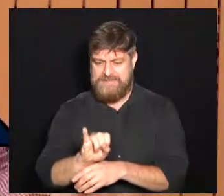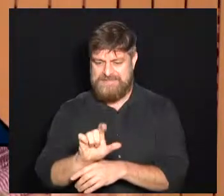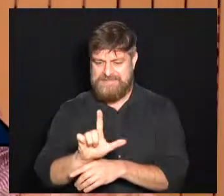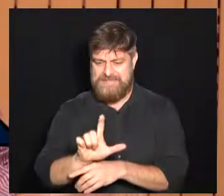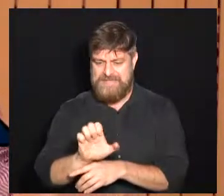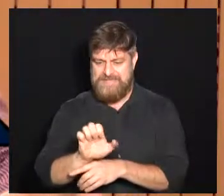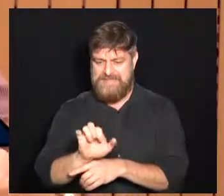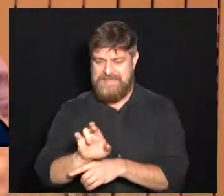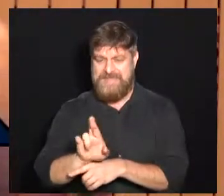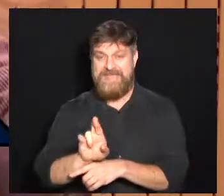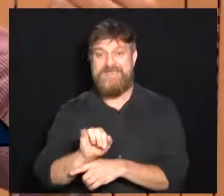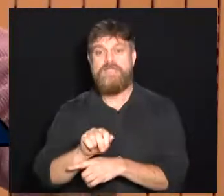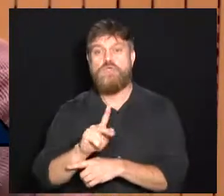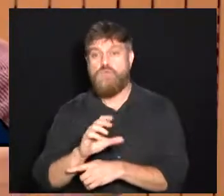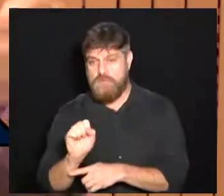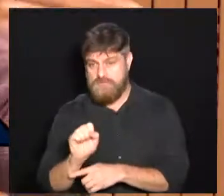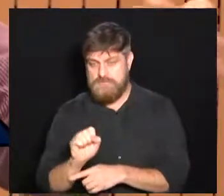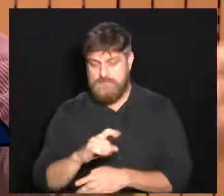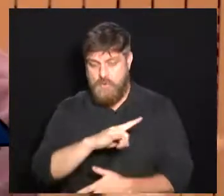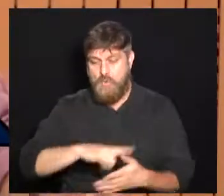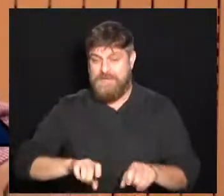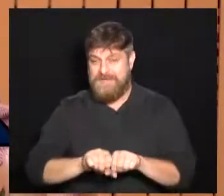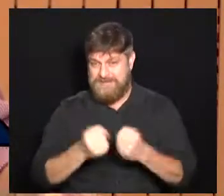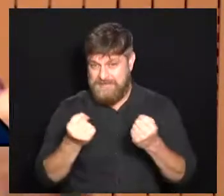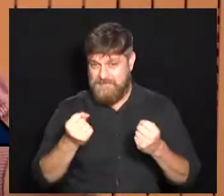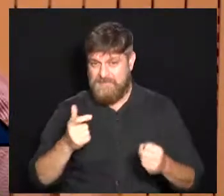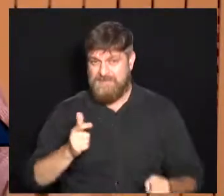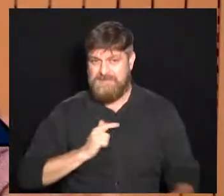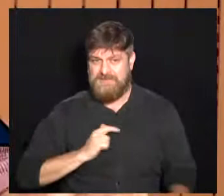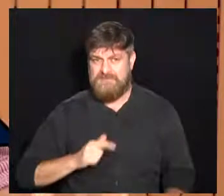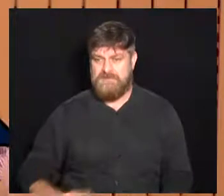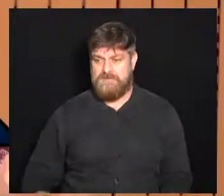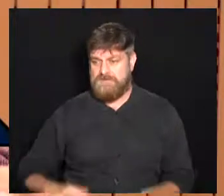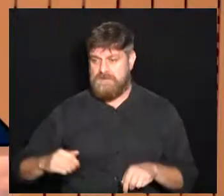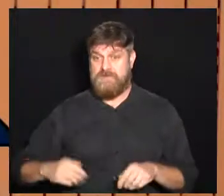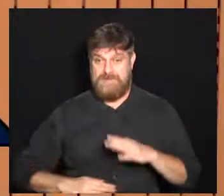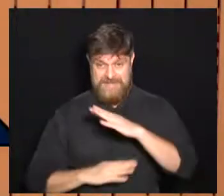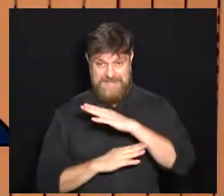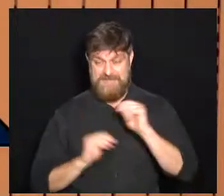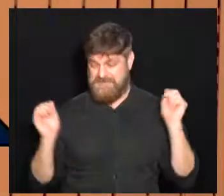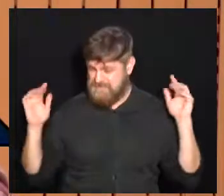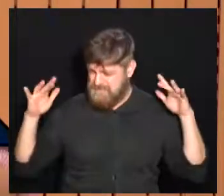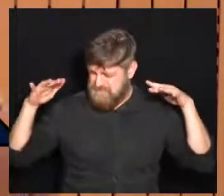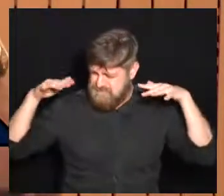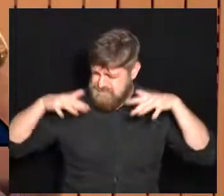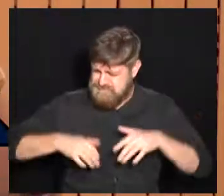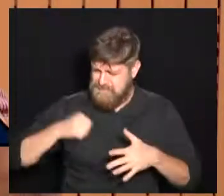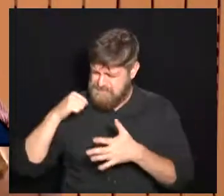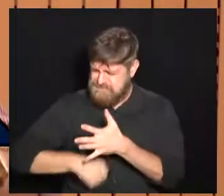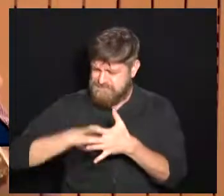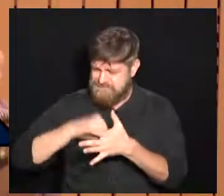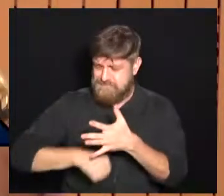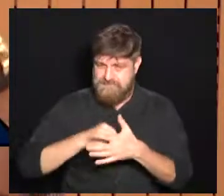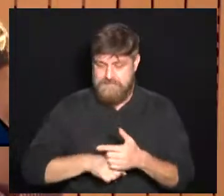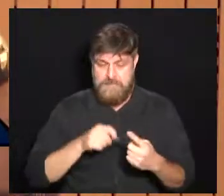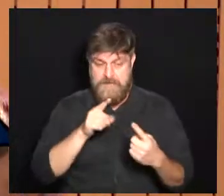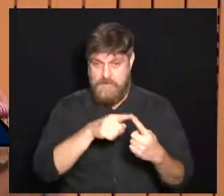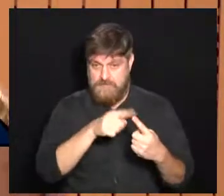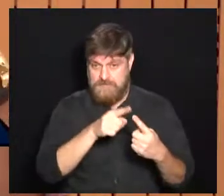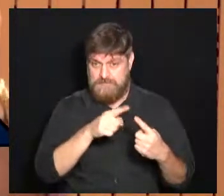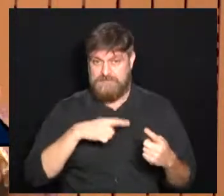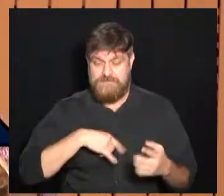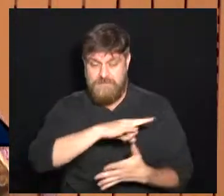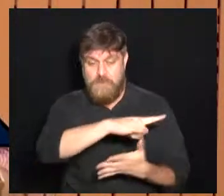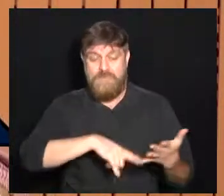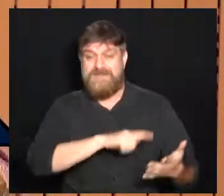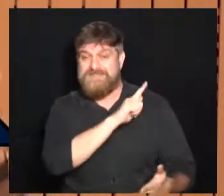duas unidades, e o que transformou numa grande mobilização aqui de mães e pais por conta disso. Esse é um problema, contratos